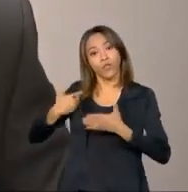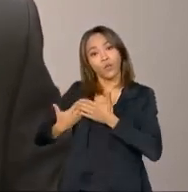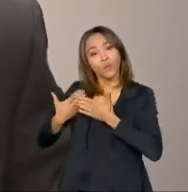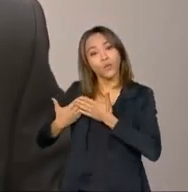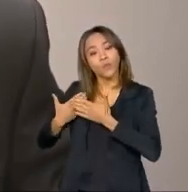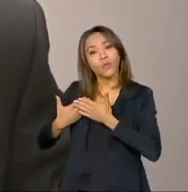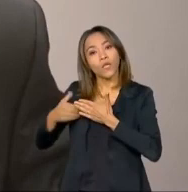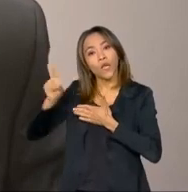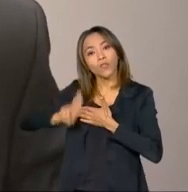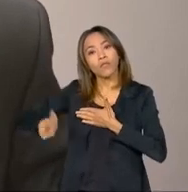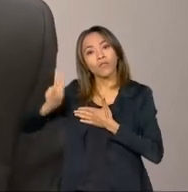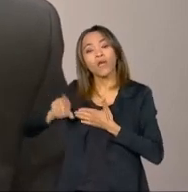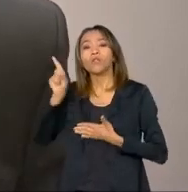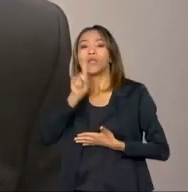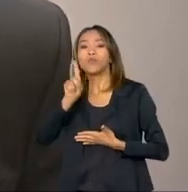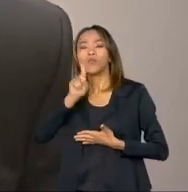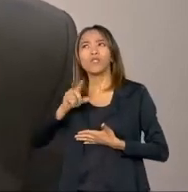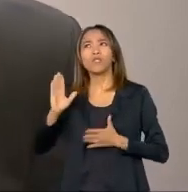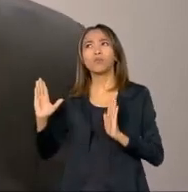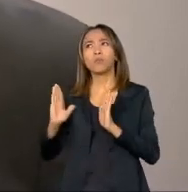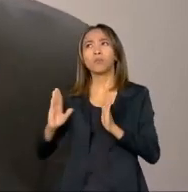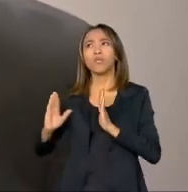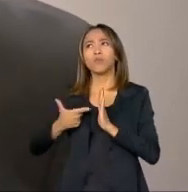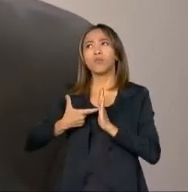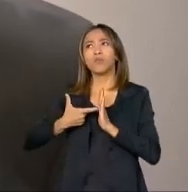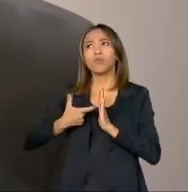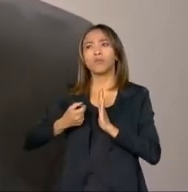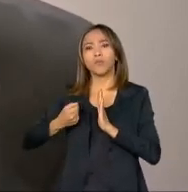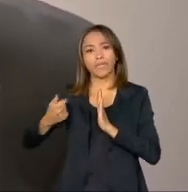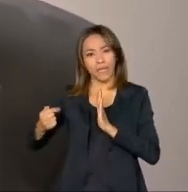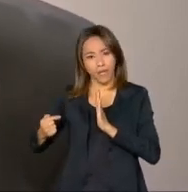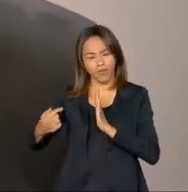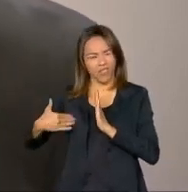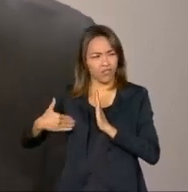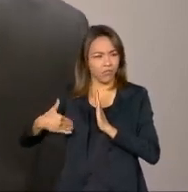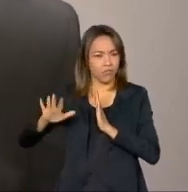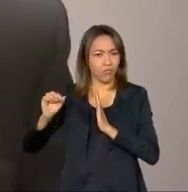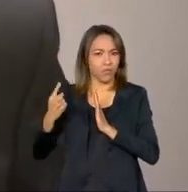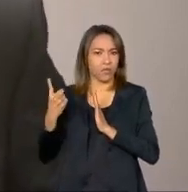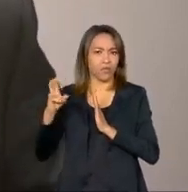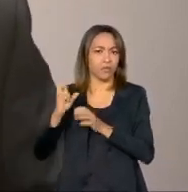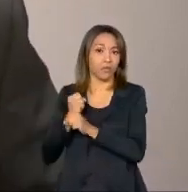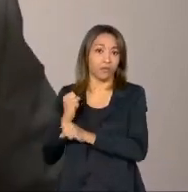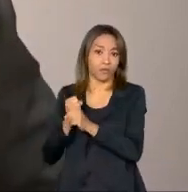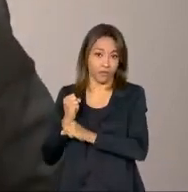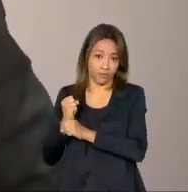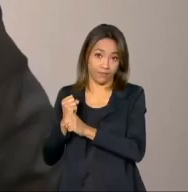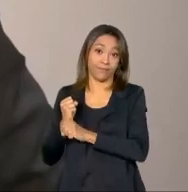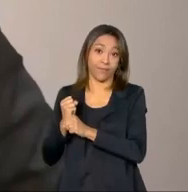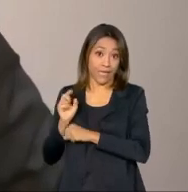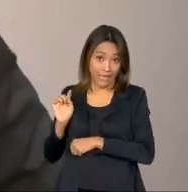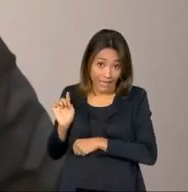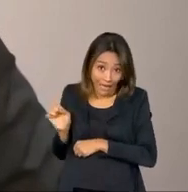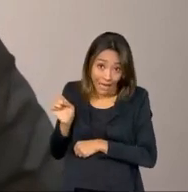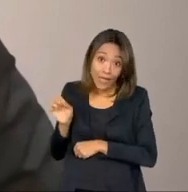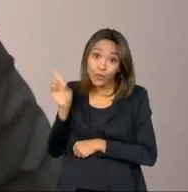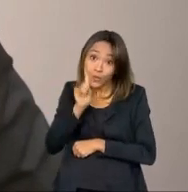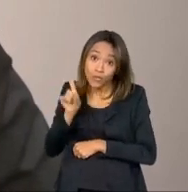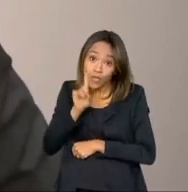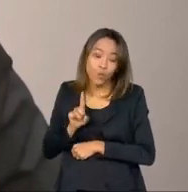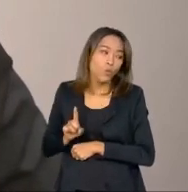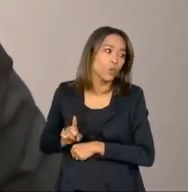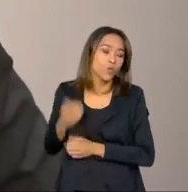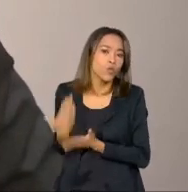Unidos, em 2007, portanto já faz mais de 15 anos. E as universidades estudam muito